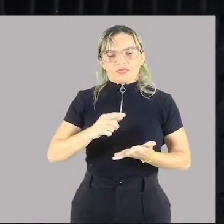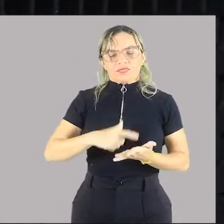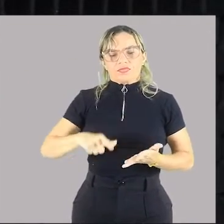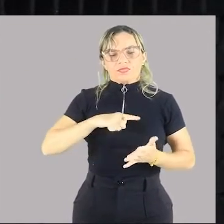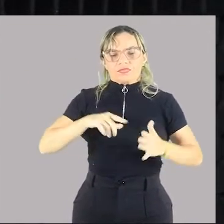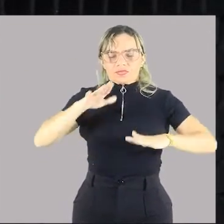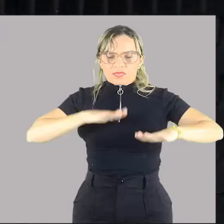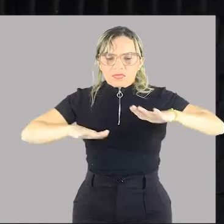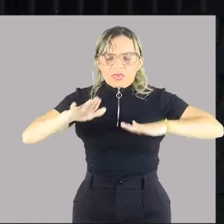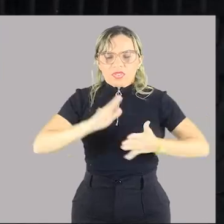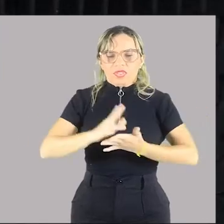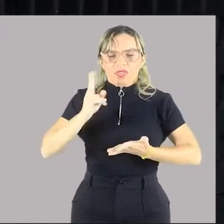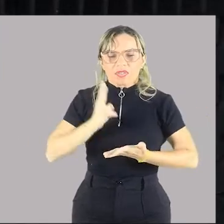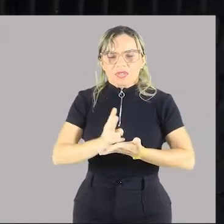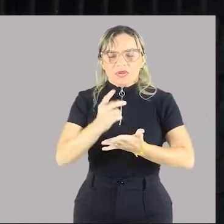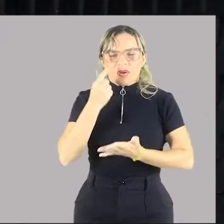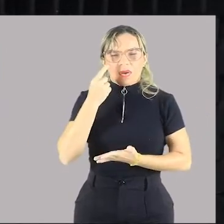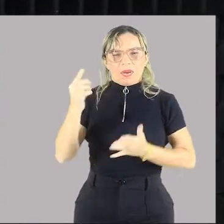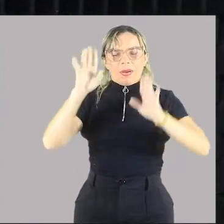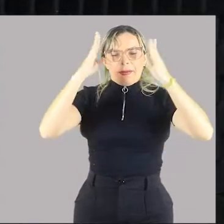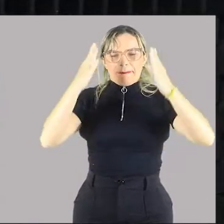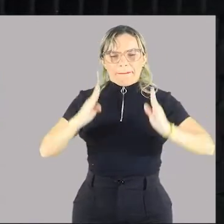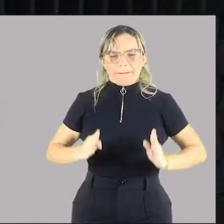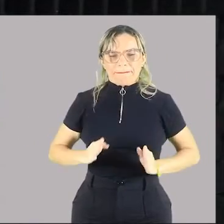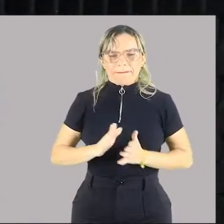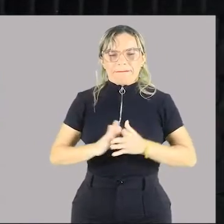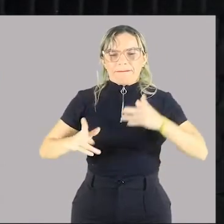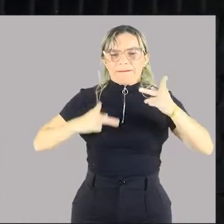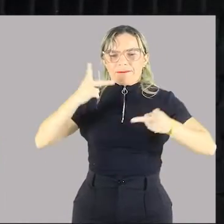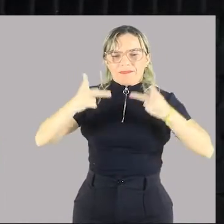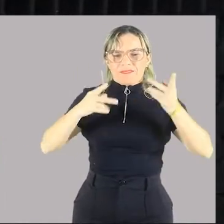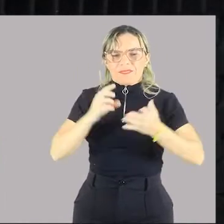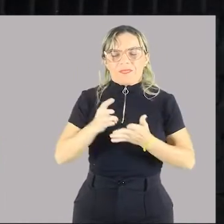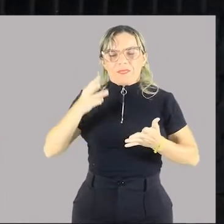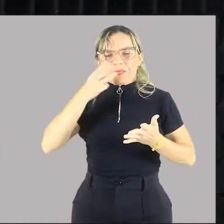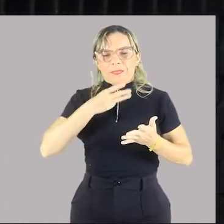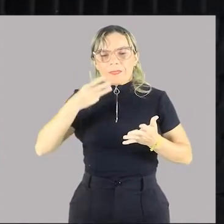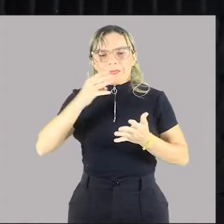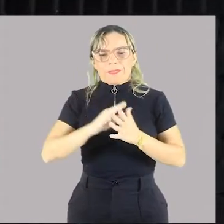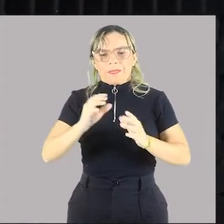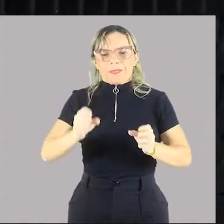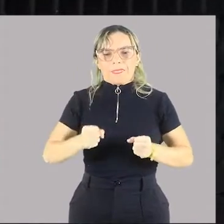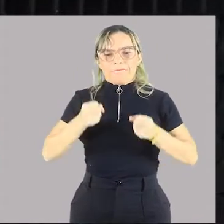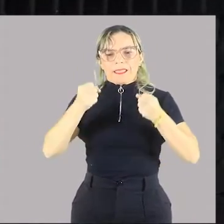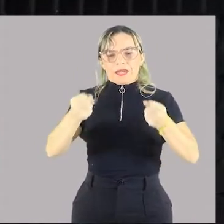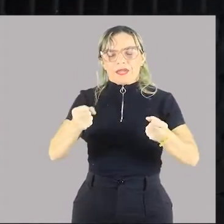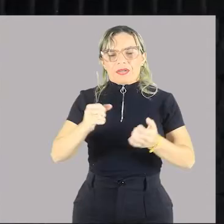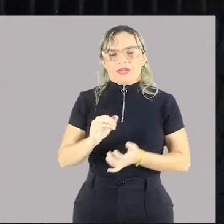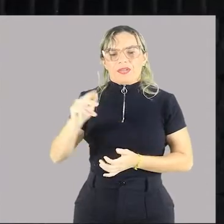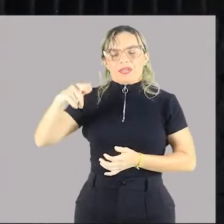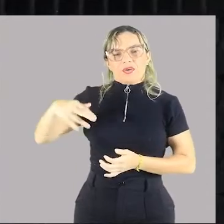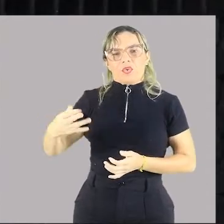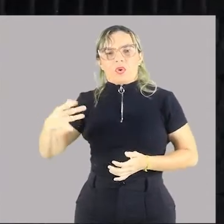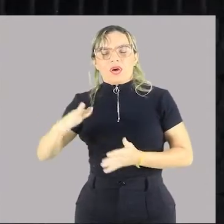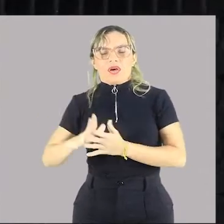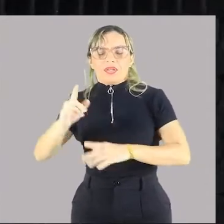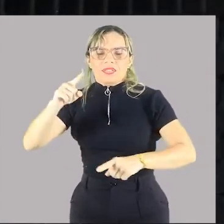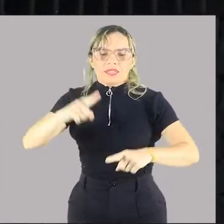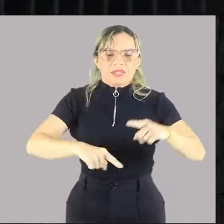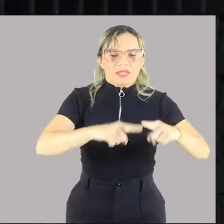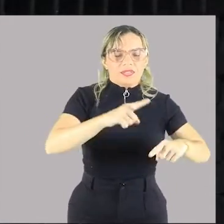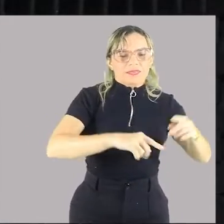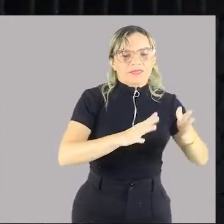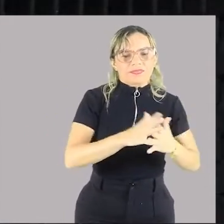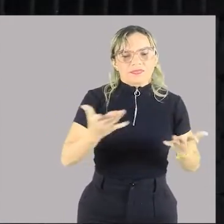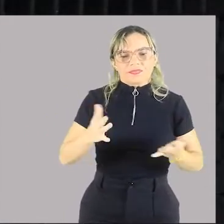cuidado de conservar. Então, observe que quando você fala de doces, você pode estar falando de iguarias. Doces